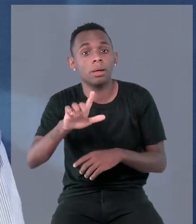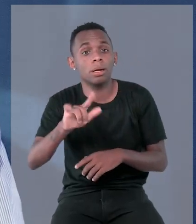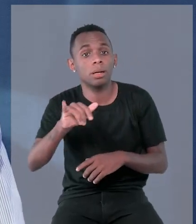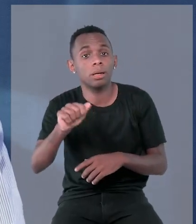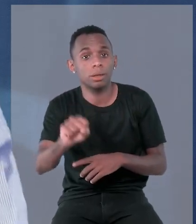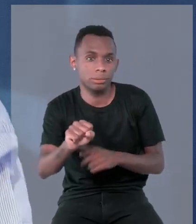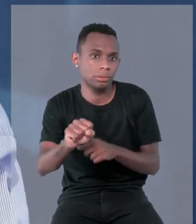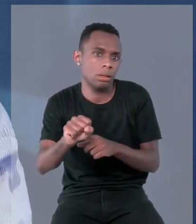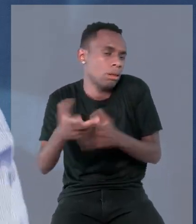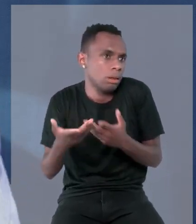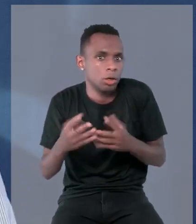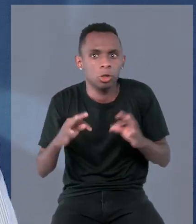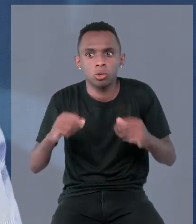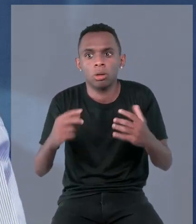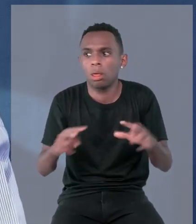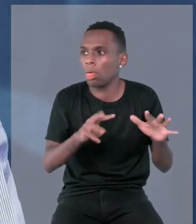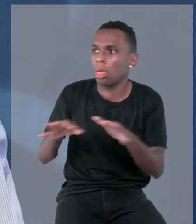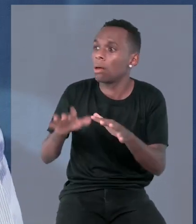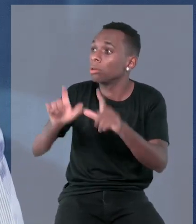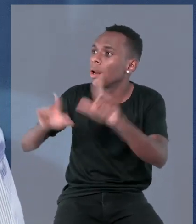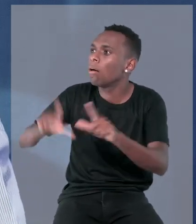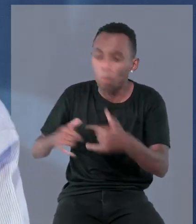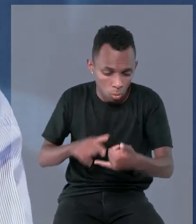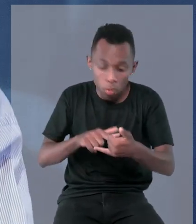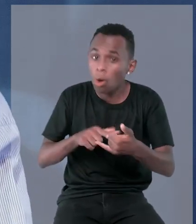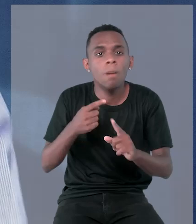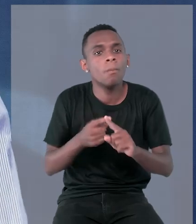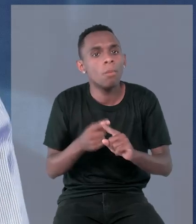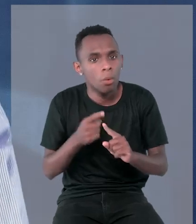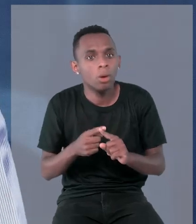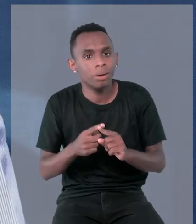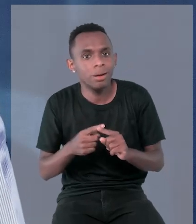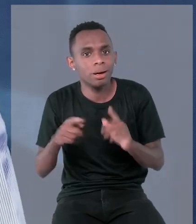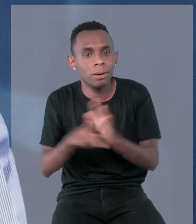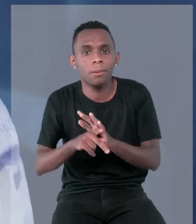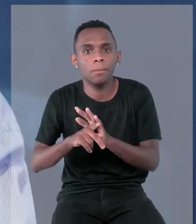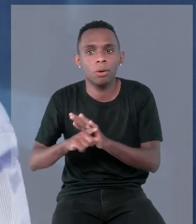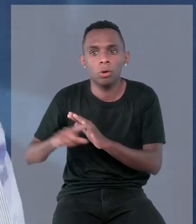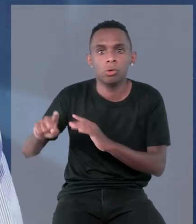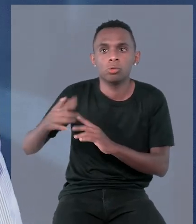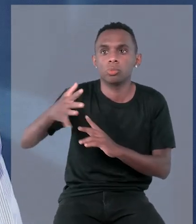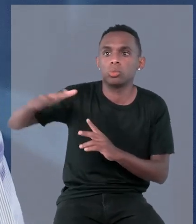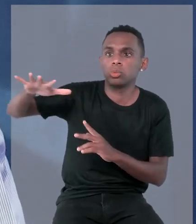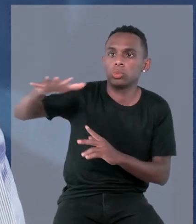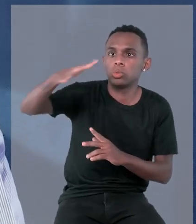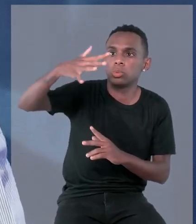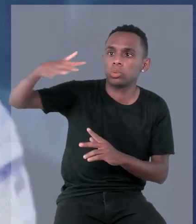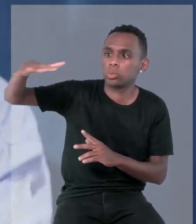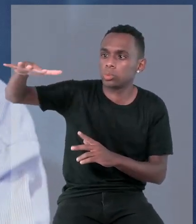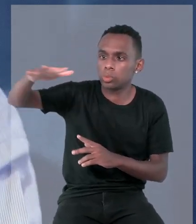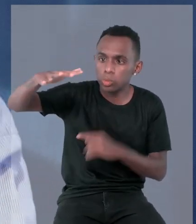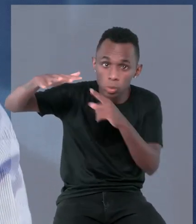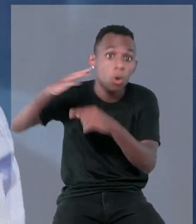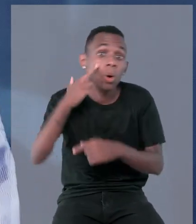Elias. E de repente está todo mundo olhando a televisão, olhando o celular, porque uma nave rosa-choque espacial está pairando em cima da Casa Branca, e